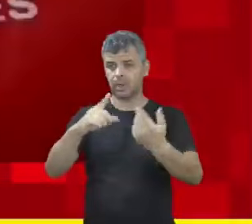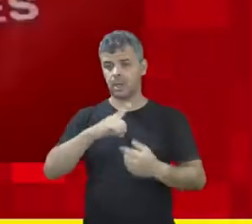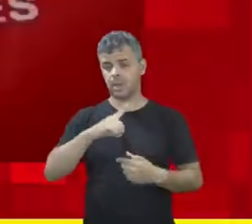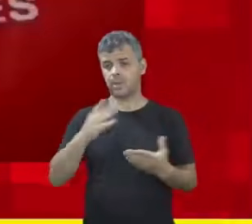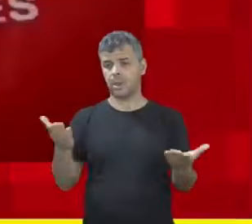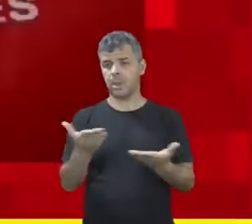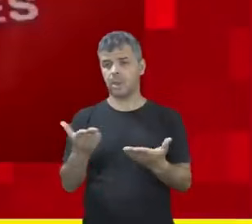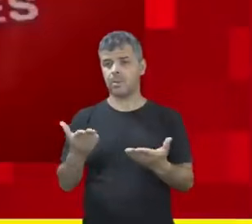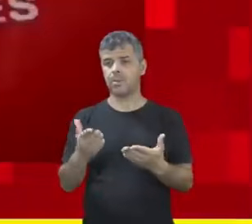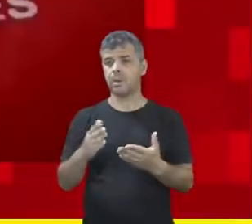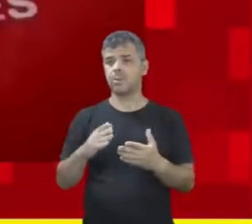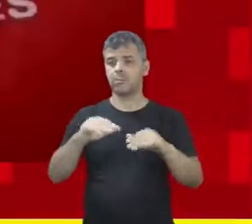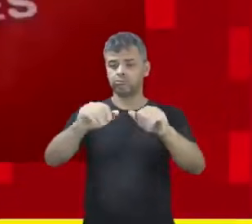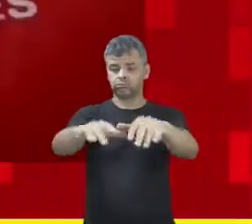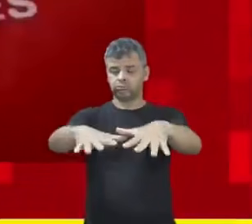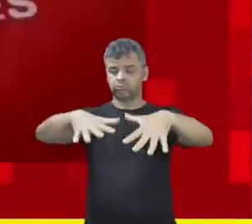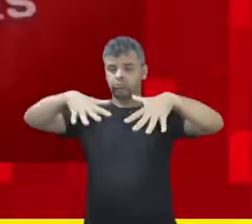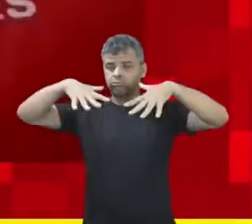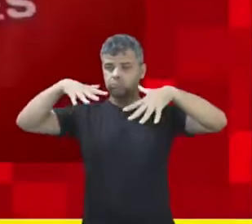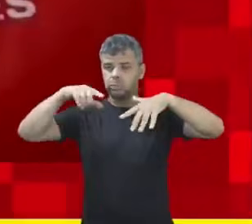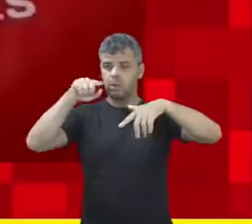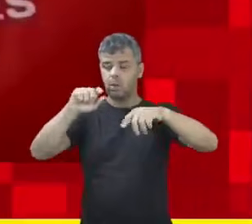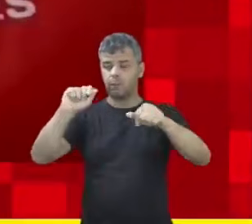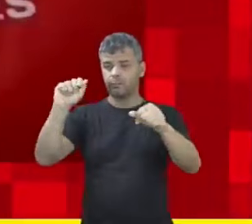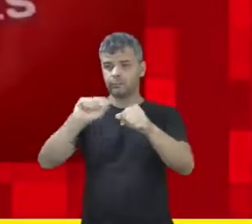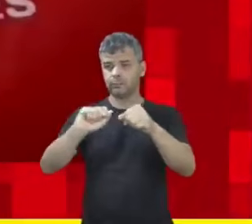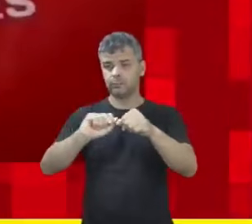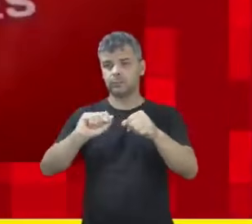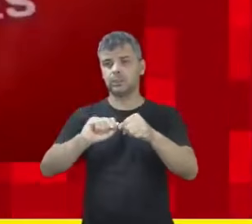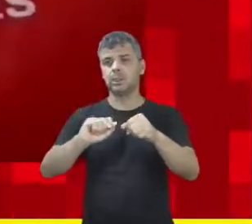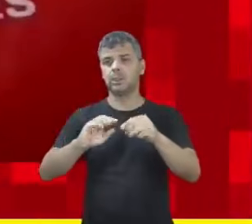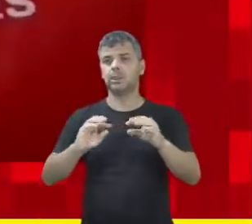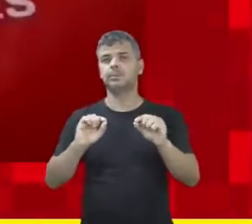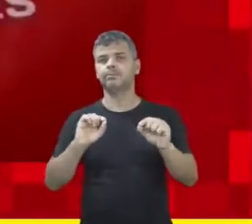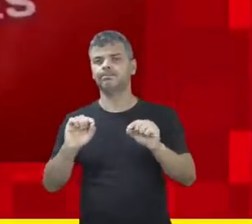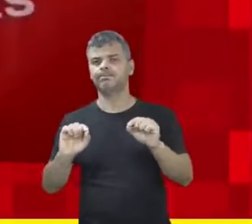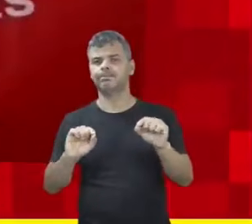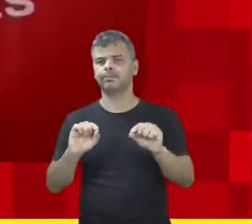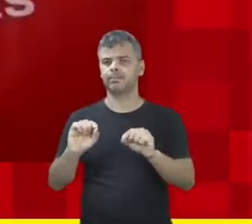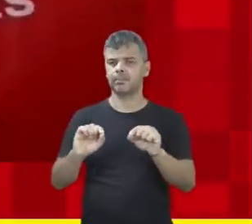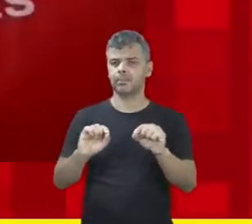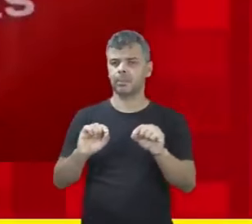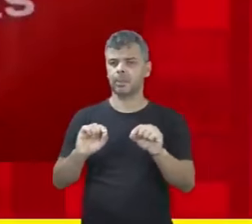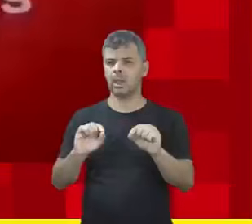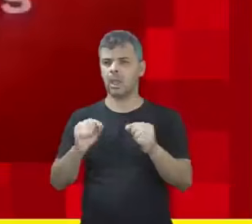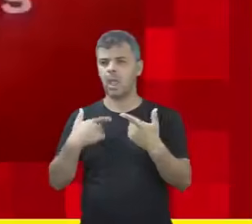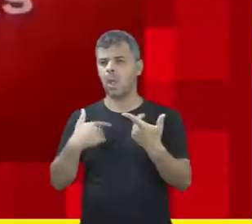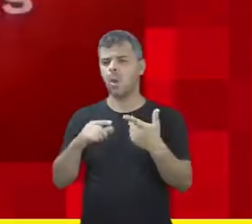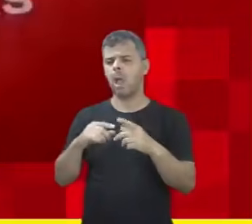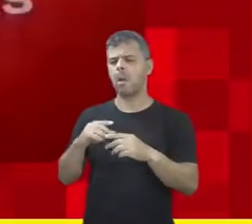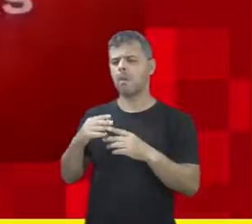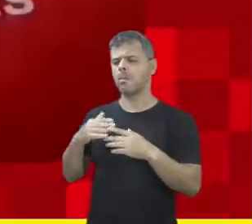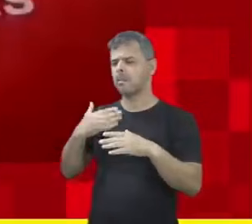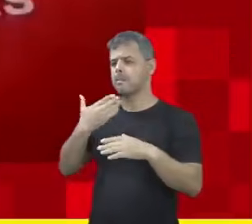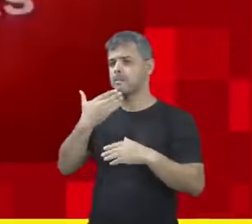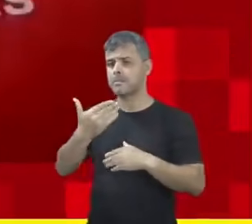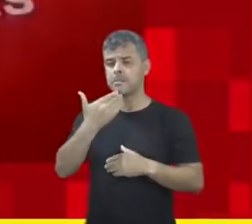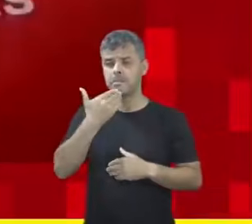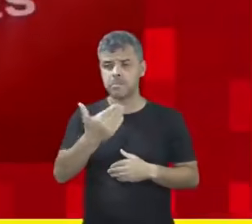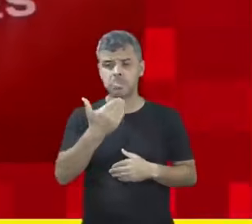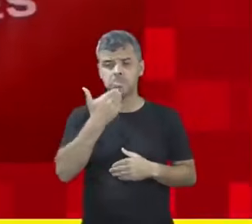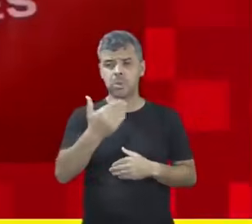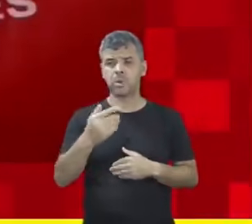agora uma última plenária em que eles fizeram, né, uma mini manifestação entre nós para